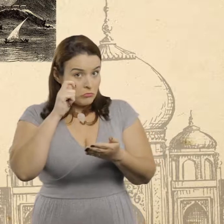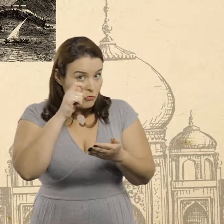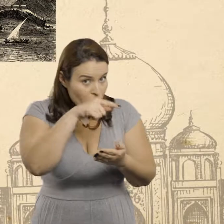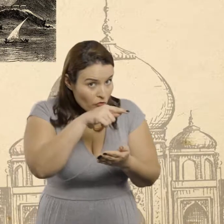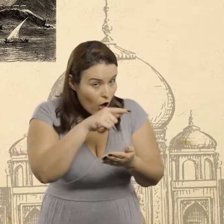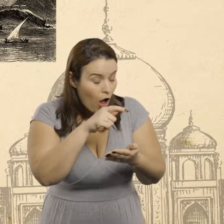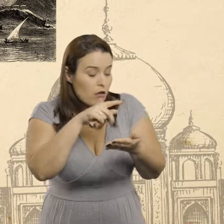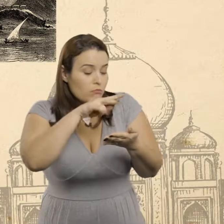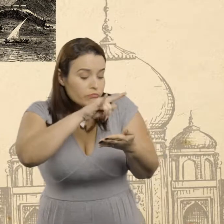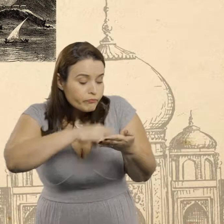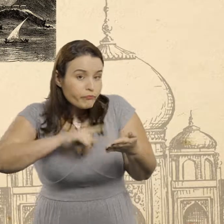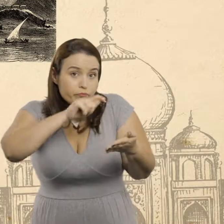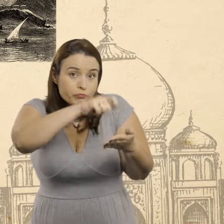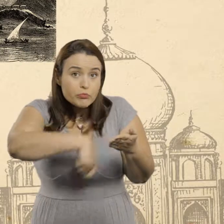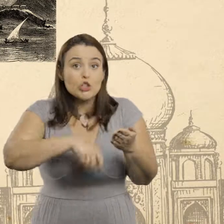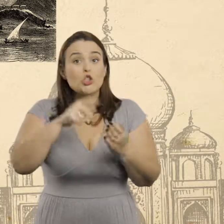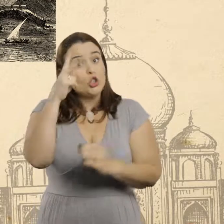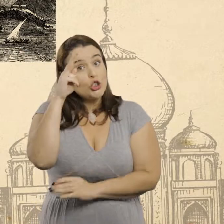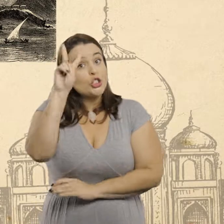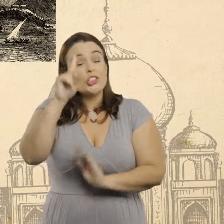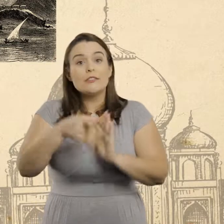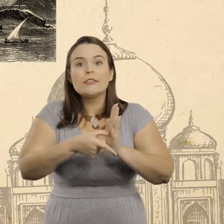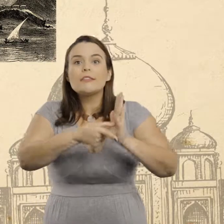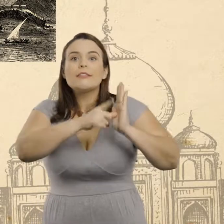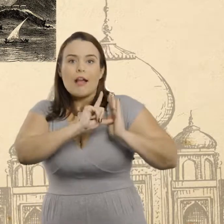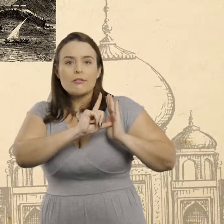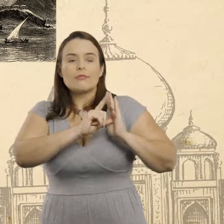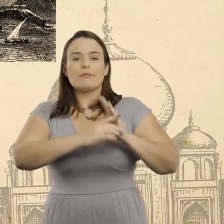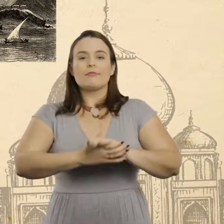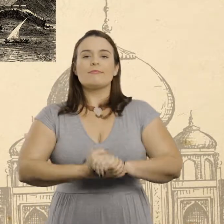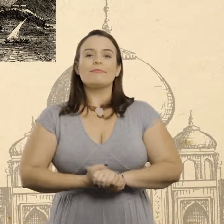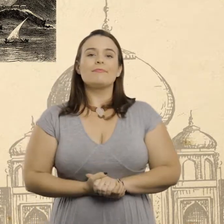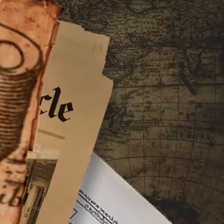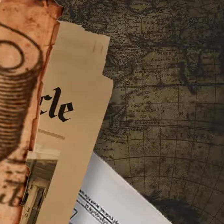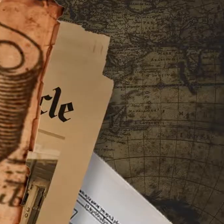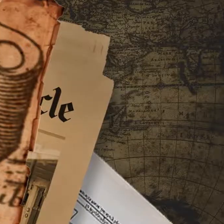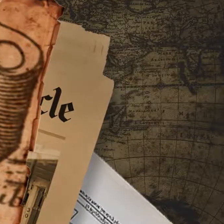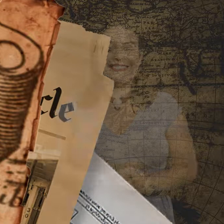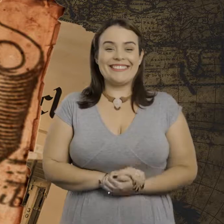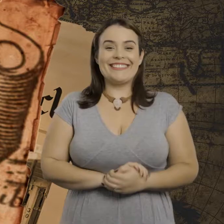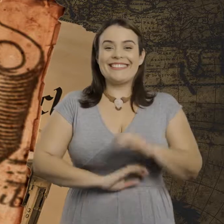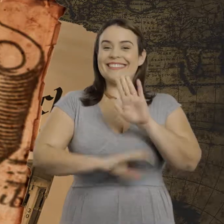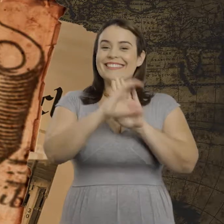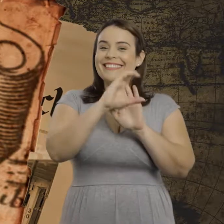agenda que o navio tinha chegado em Bombaim 2 dias antes.